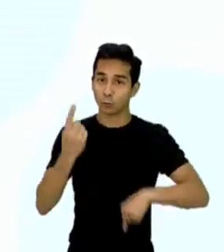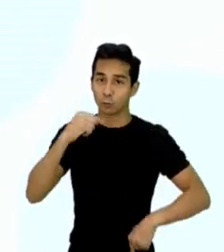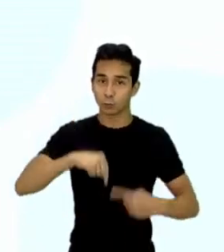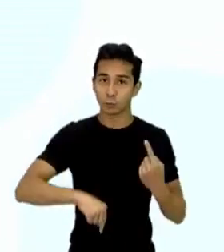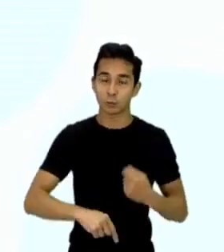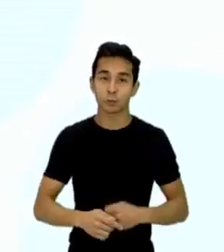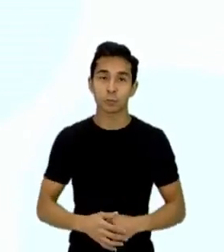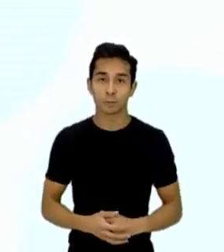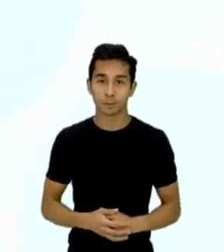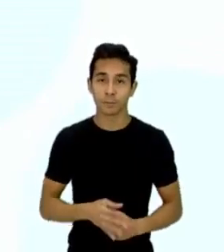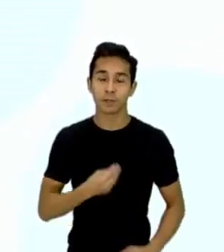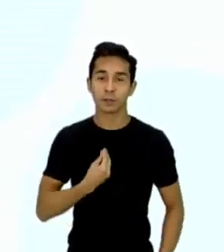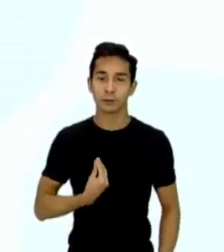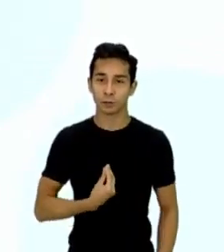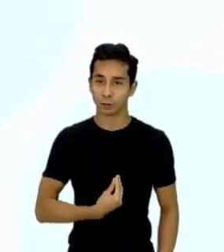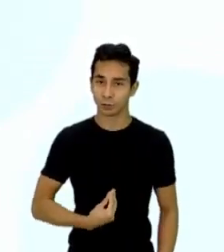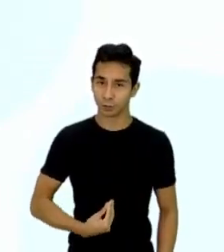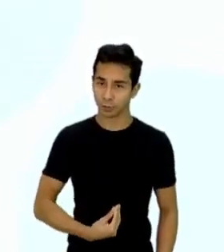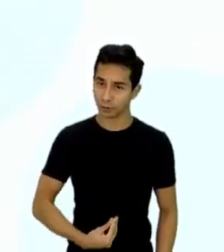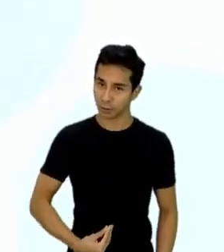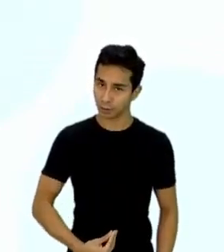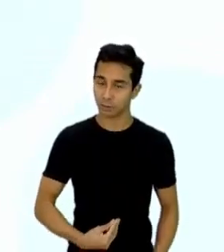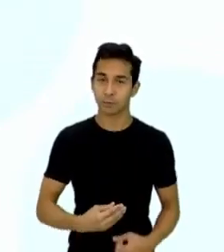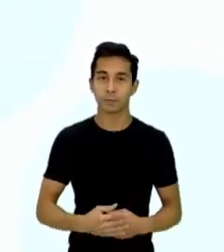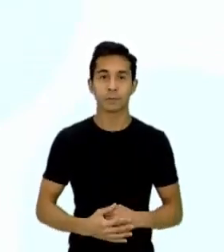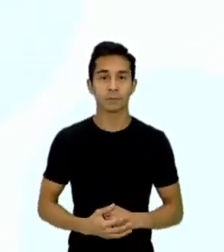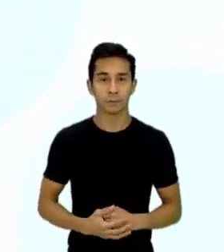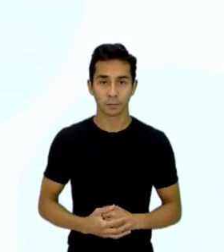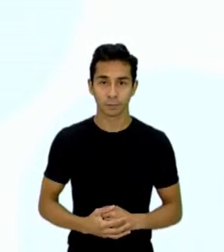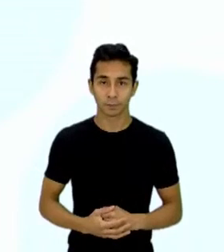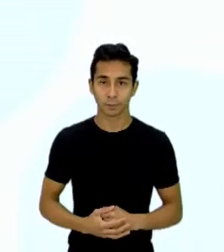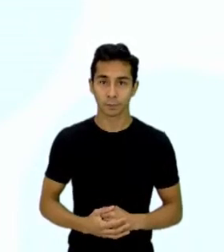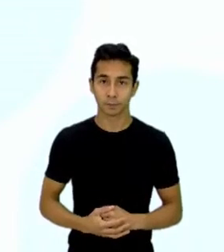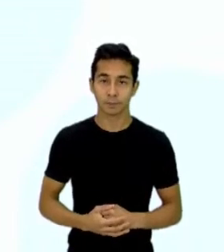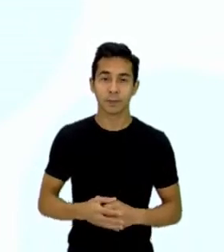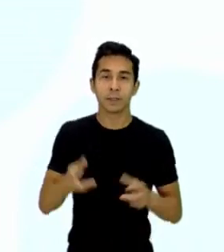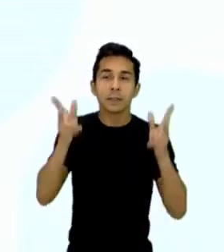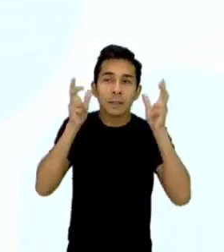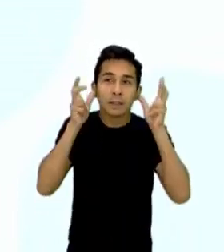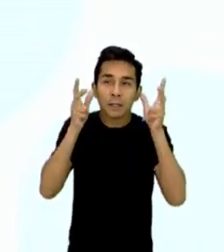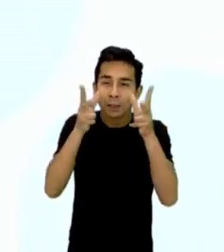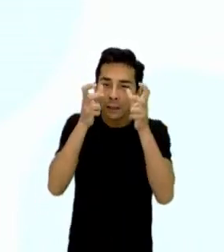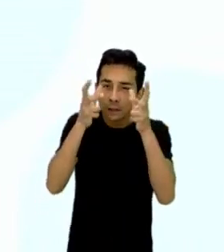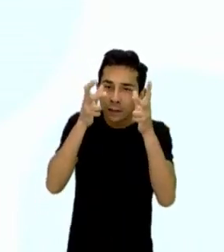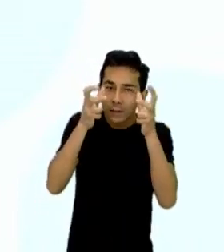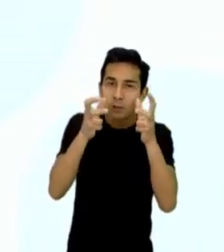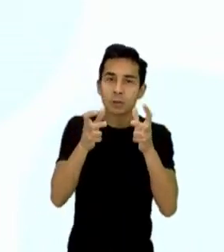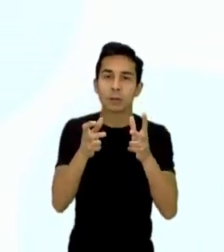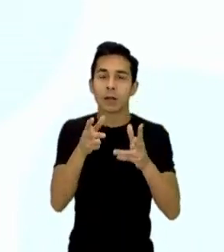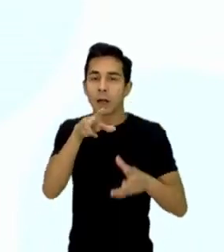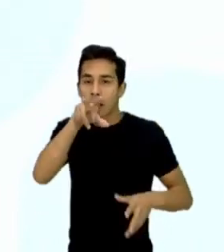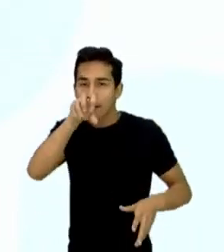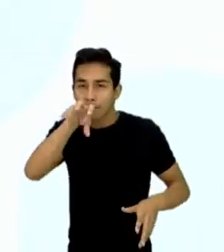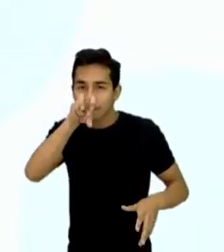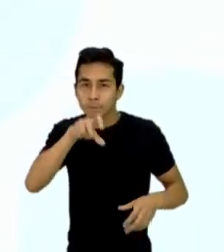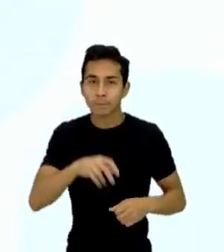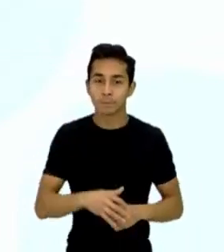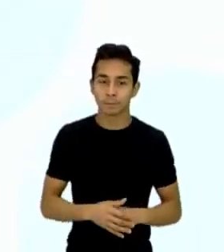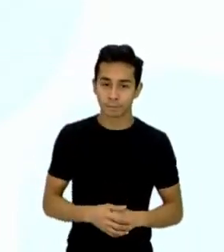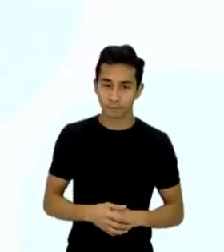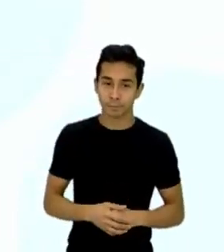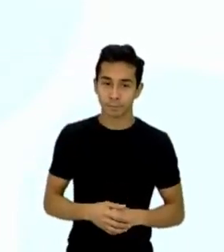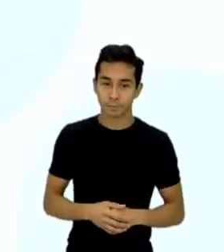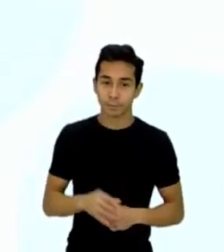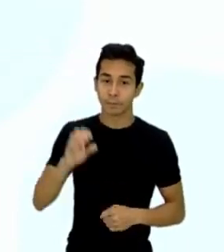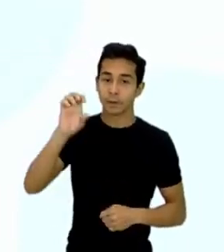sistema digestório, o sistema sensorial, o sistema